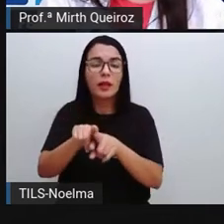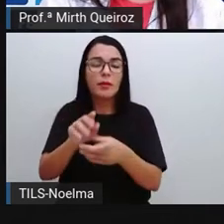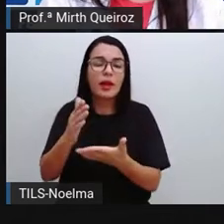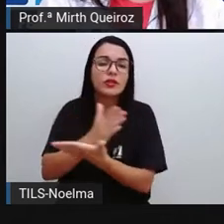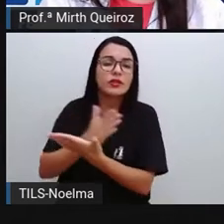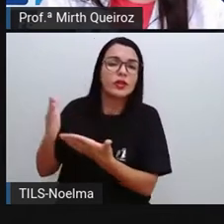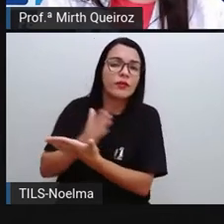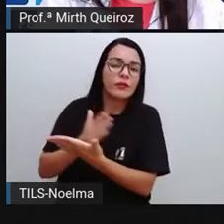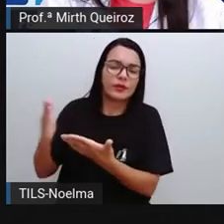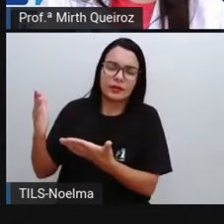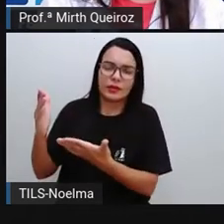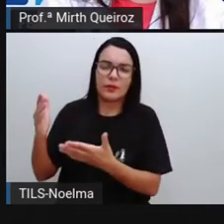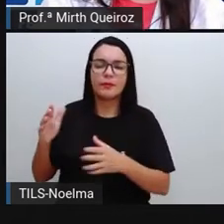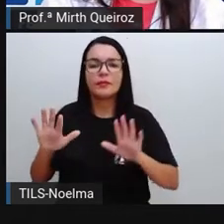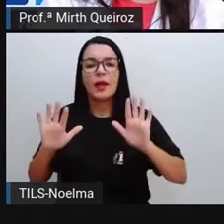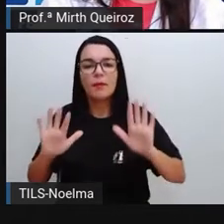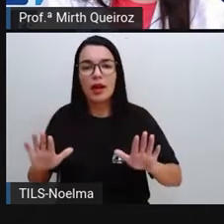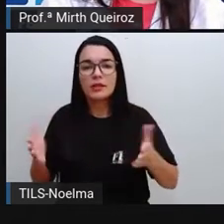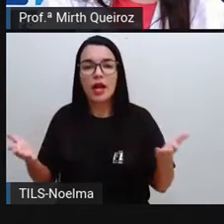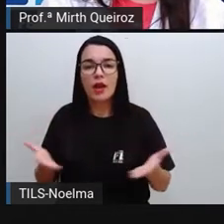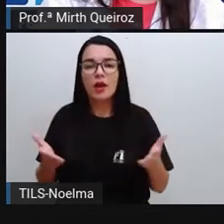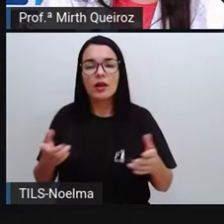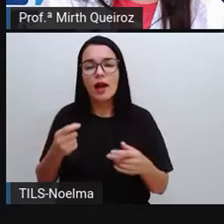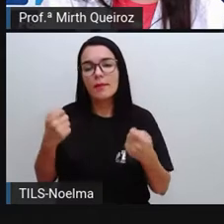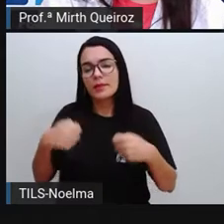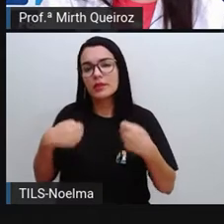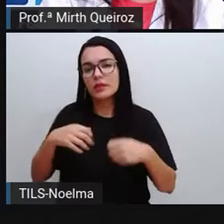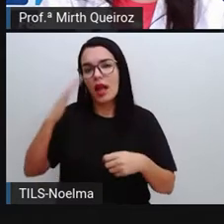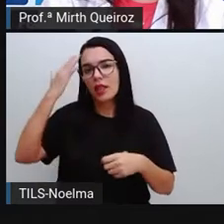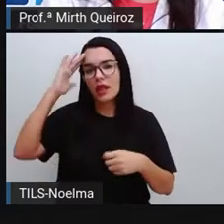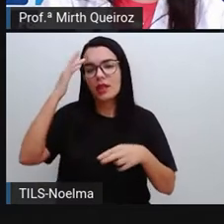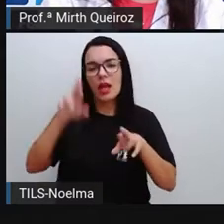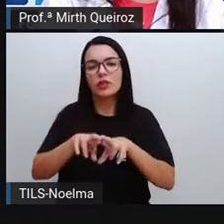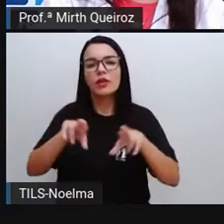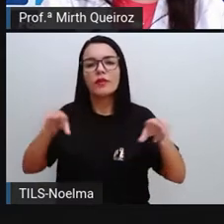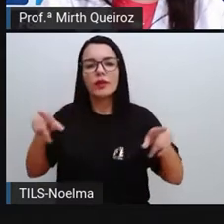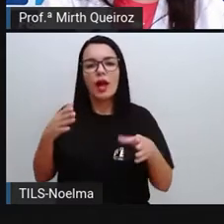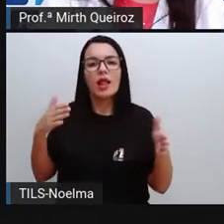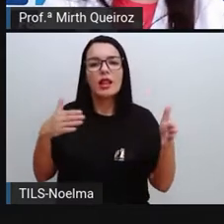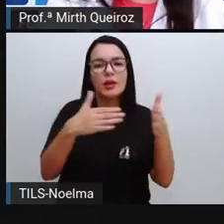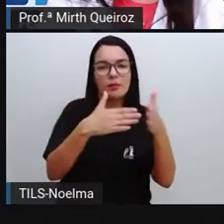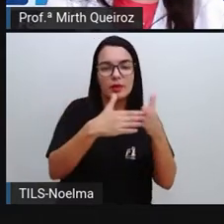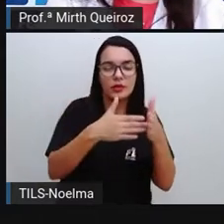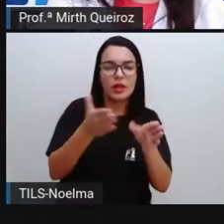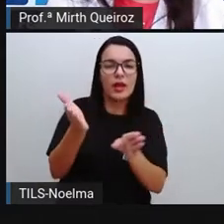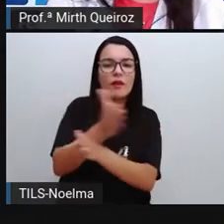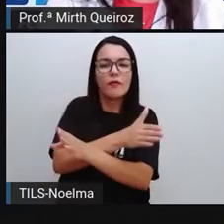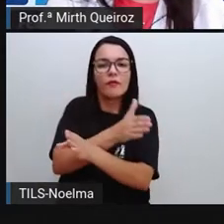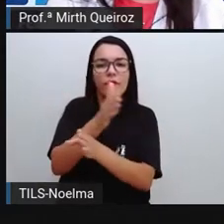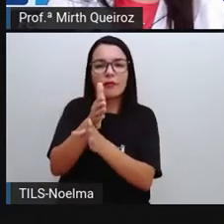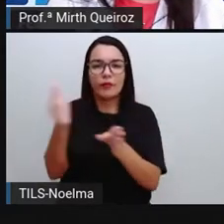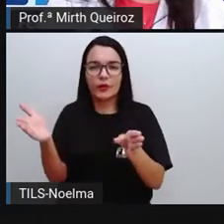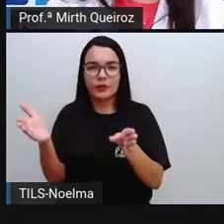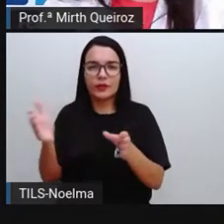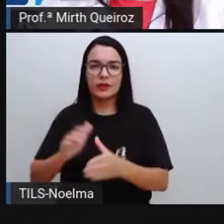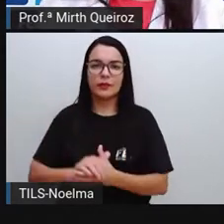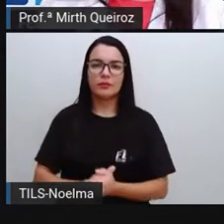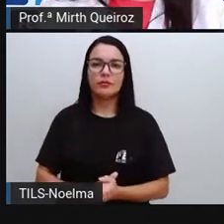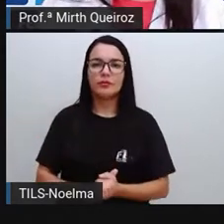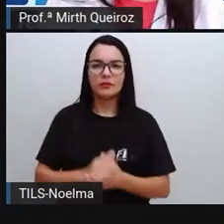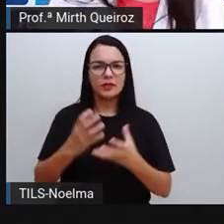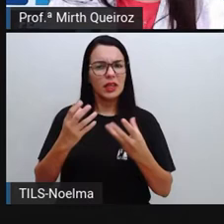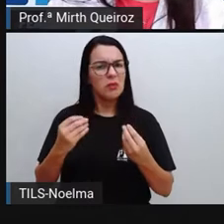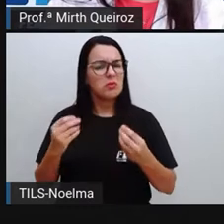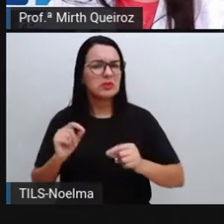divisa e fronteira. Mas primeiro vamos entender a diferença aí entre limite e fronteira.